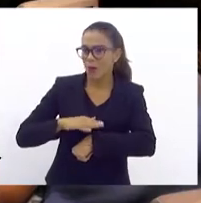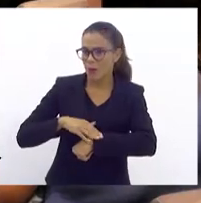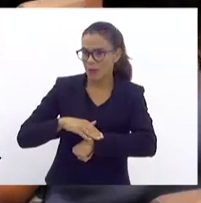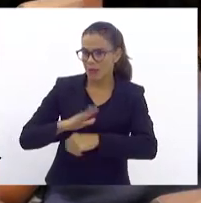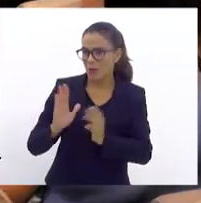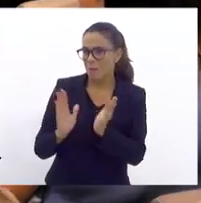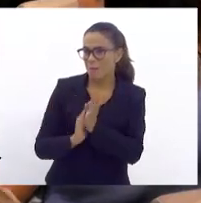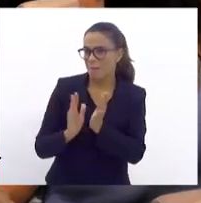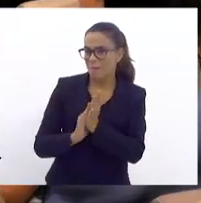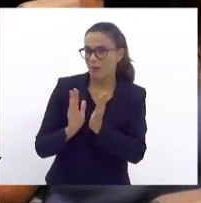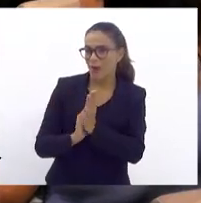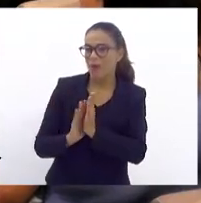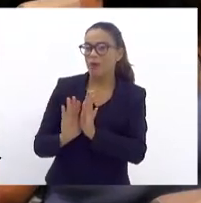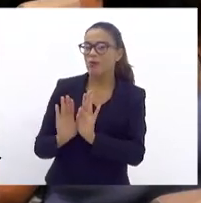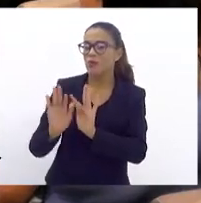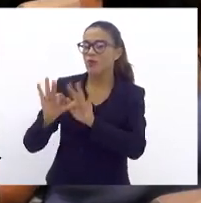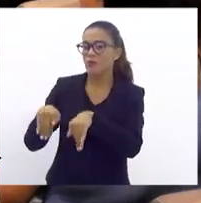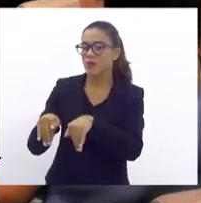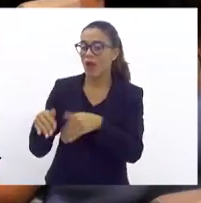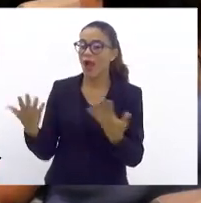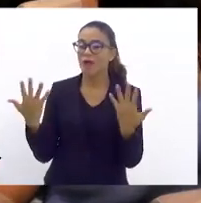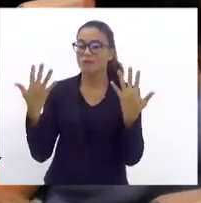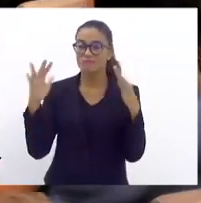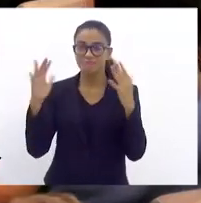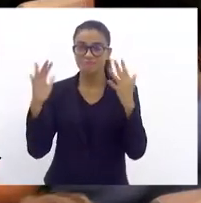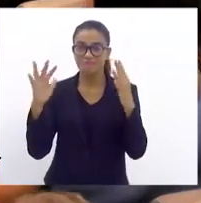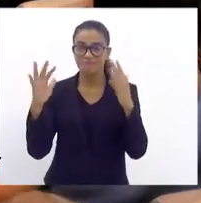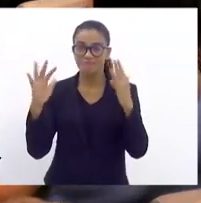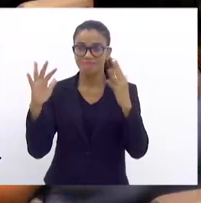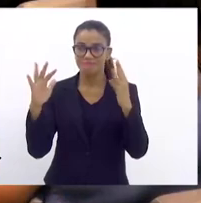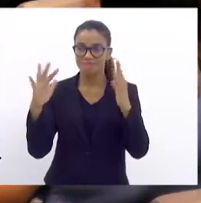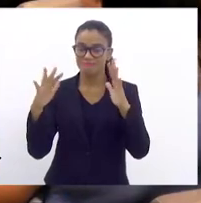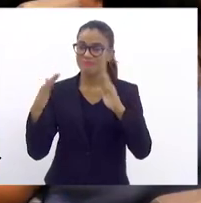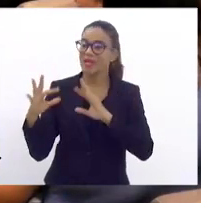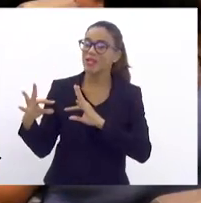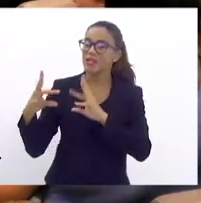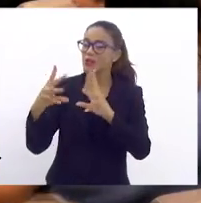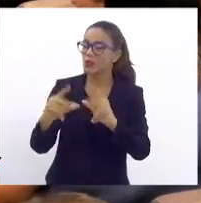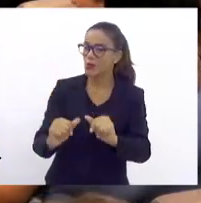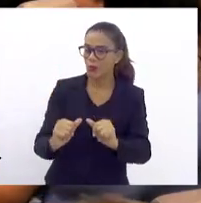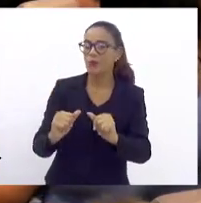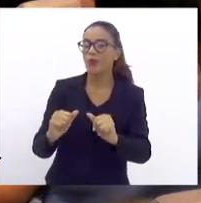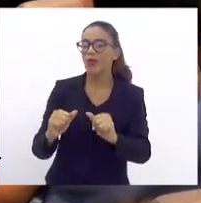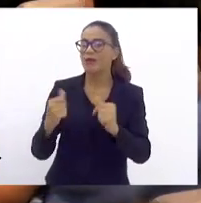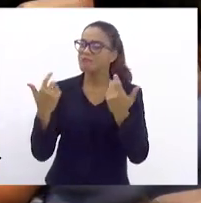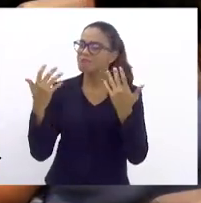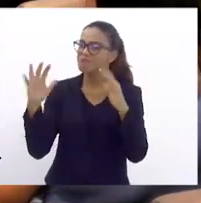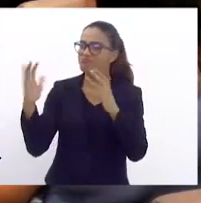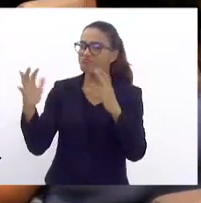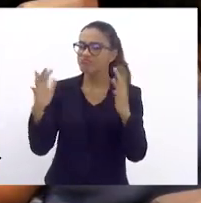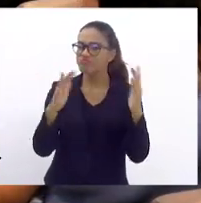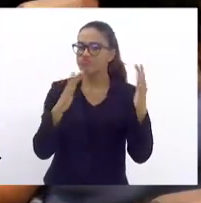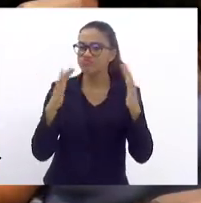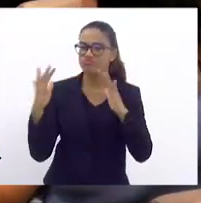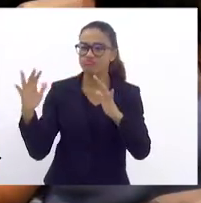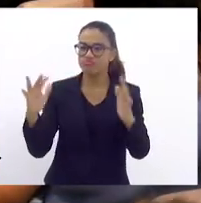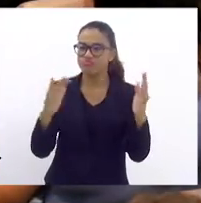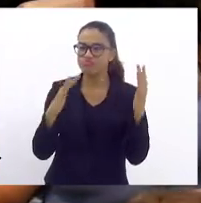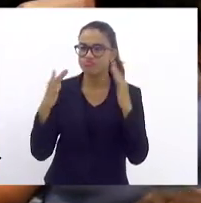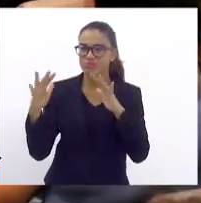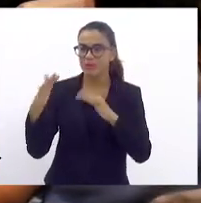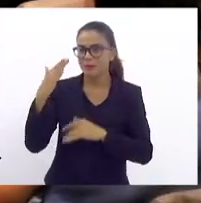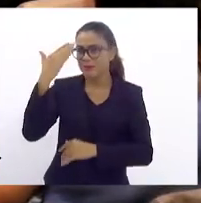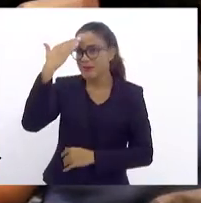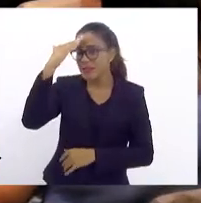pode ser eu então a gente pode fazer assim para que todos possamos nesse momento também entender as